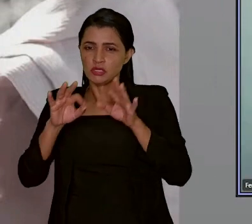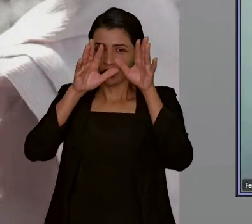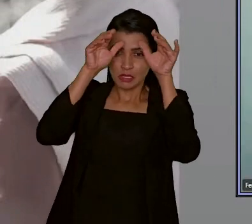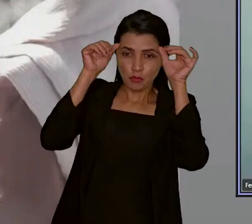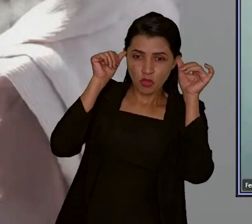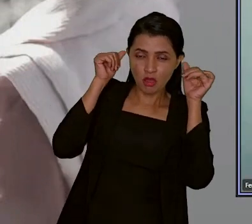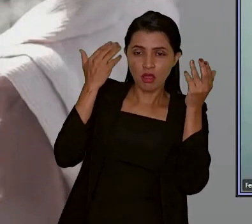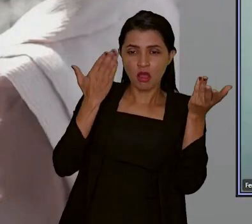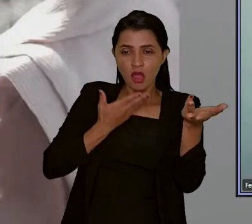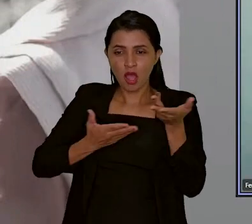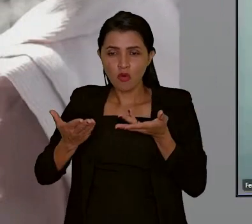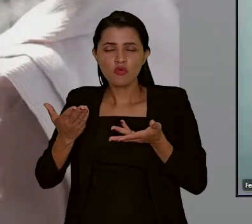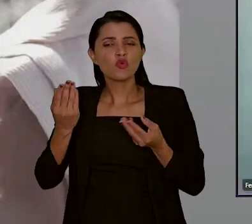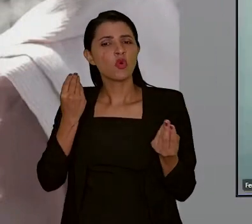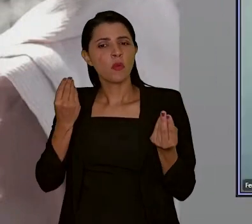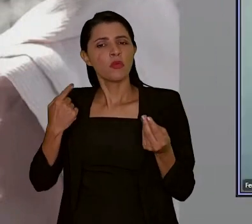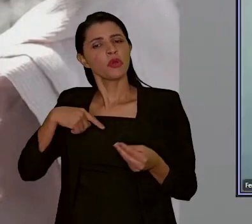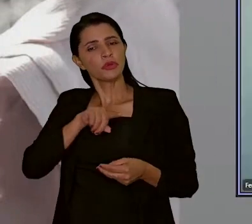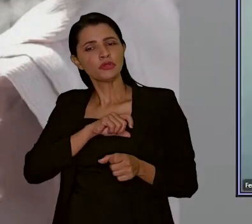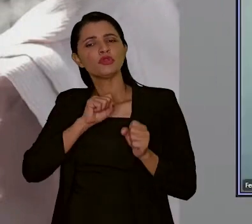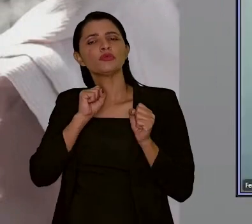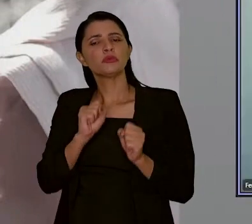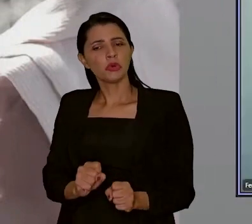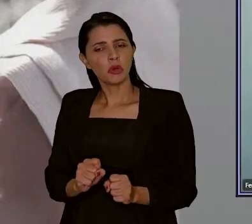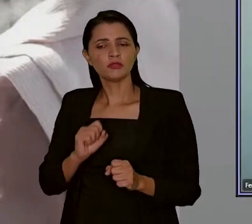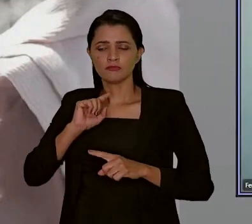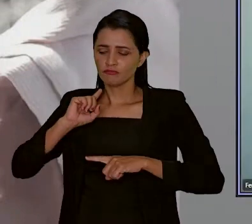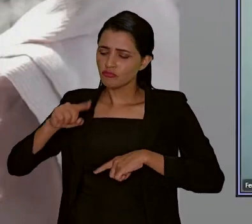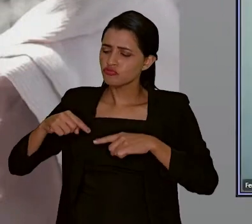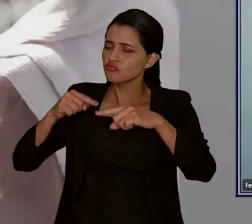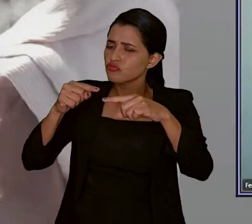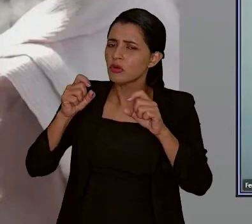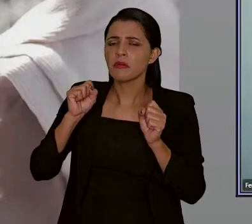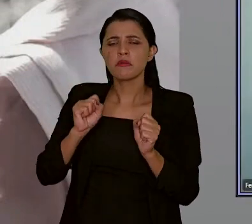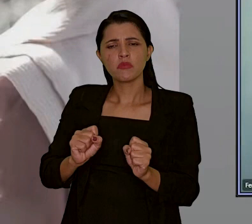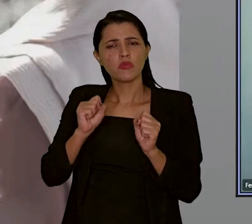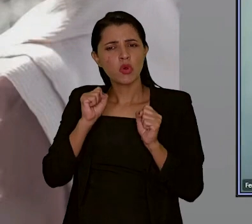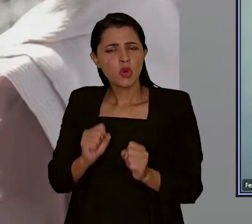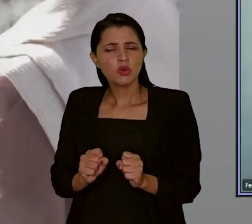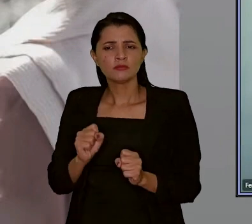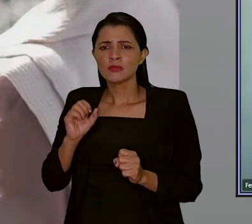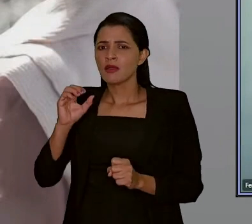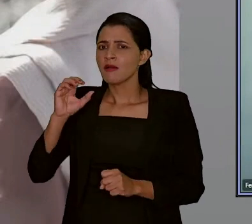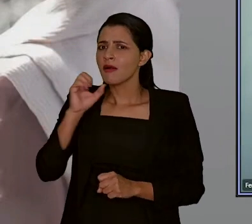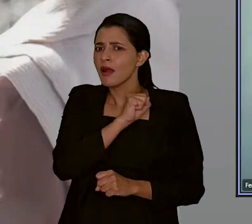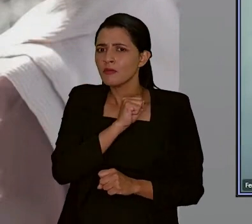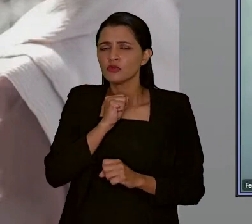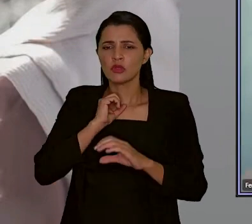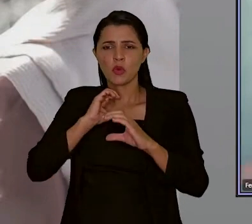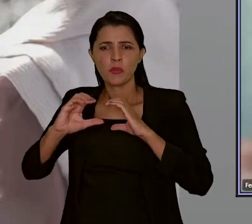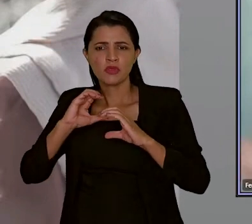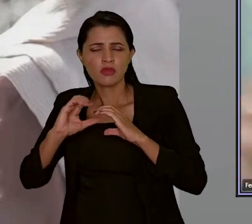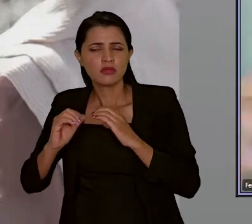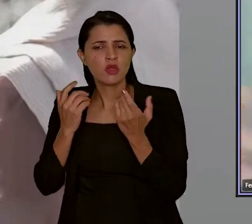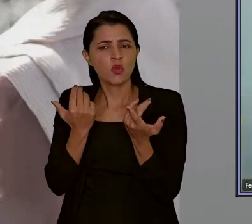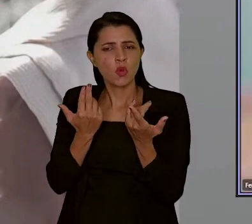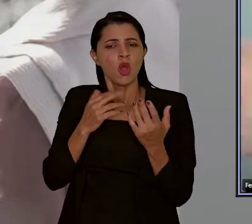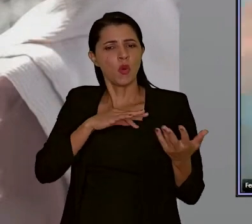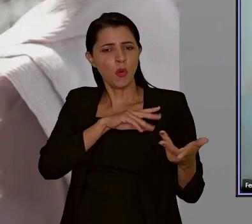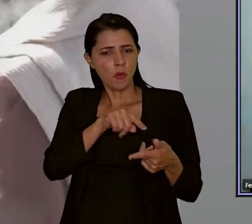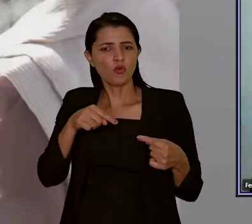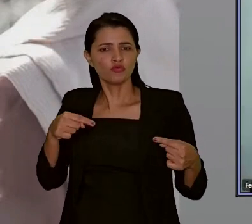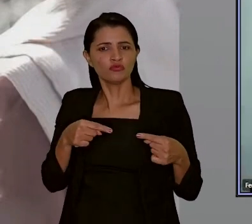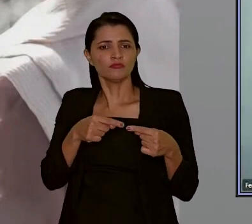possa avançar com aquela rapidez de comunicação que o mundo moderno exige, né? Às vezes eu digo assim, puxa, eu vou esperar,